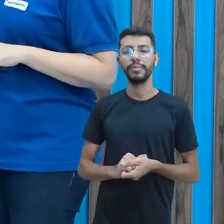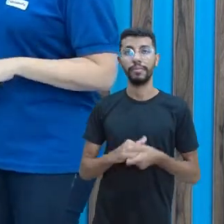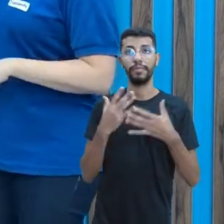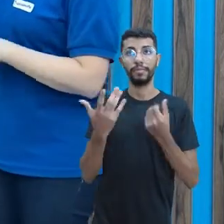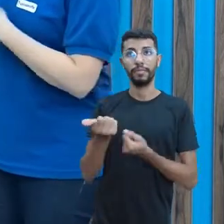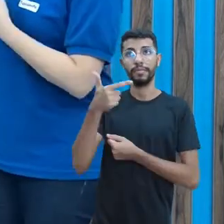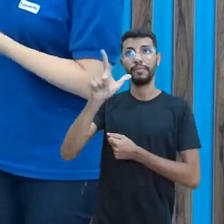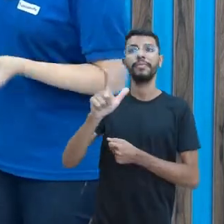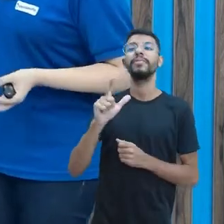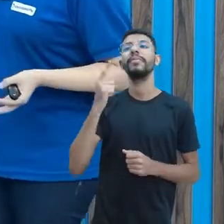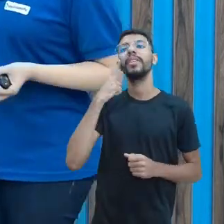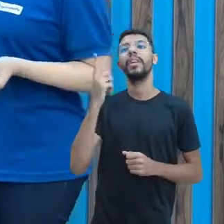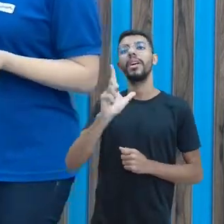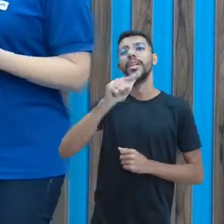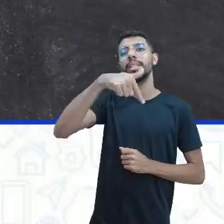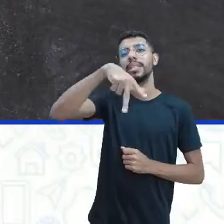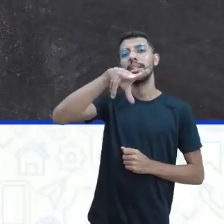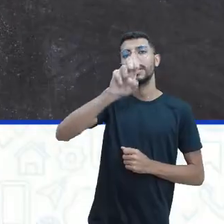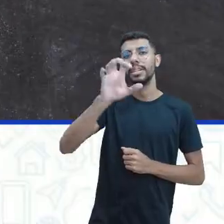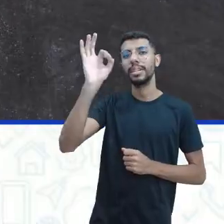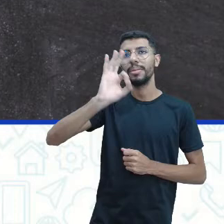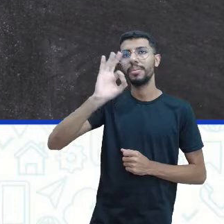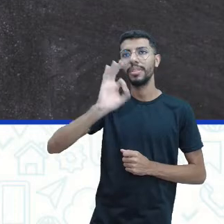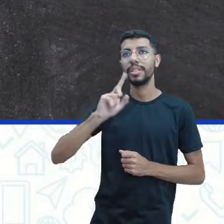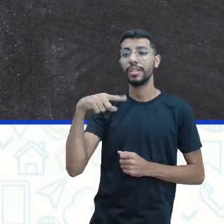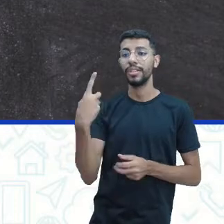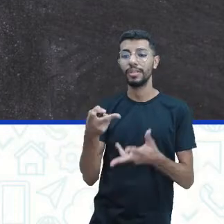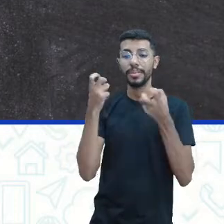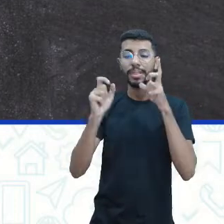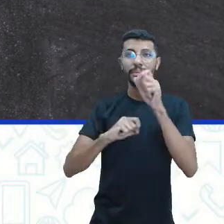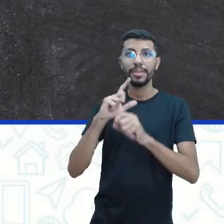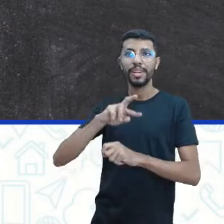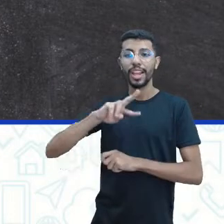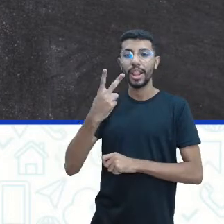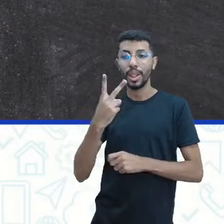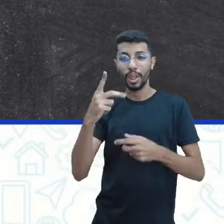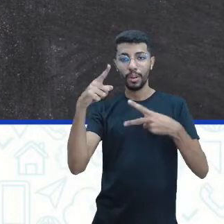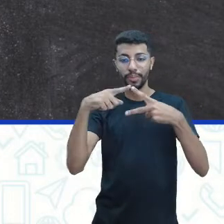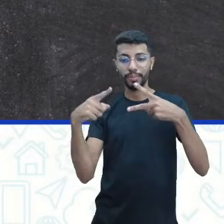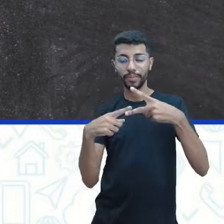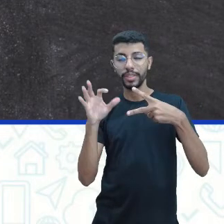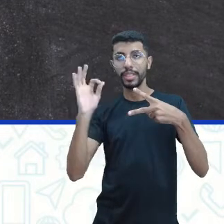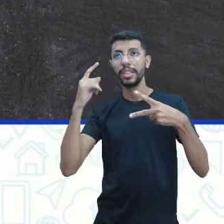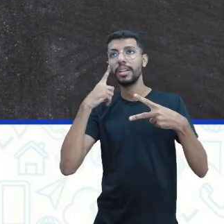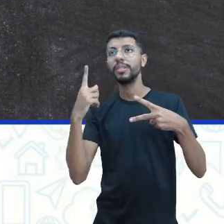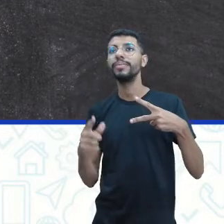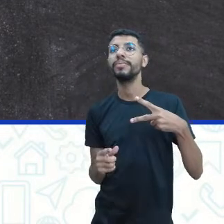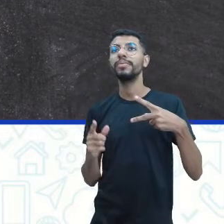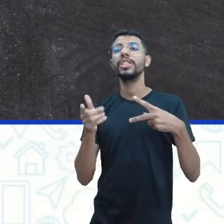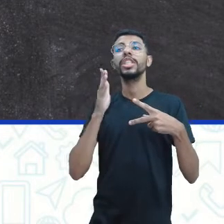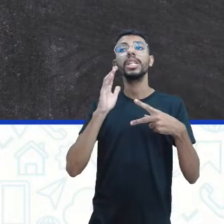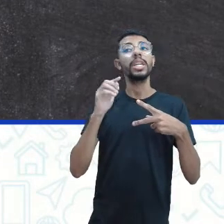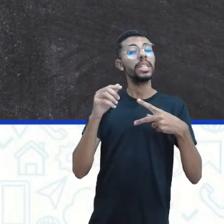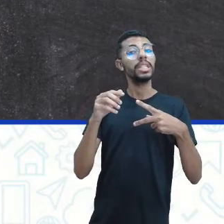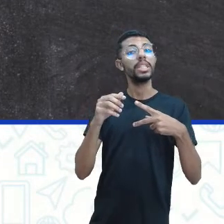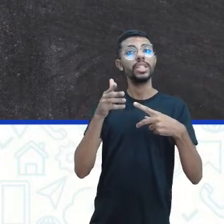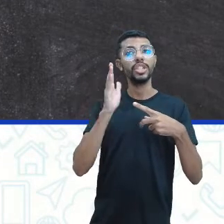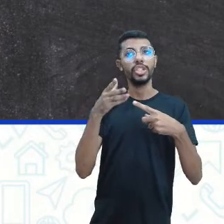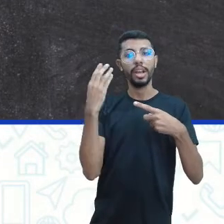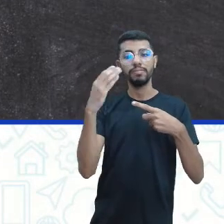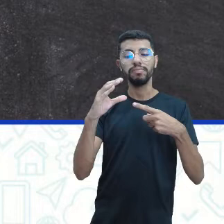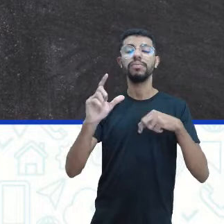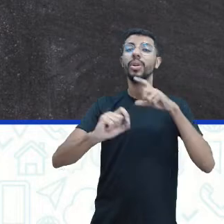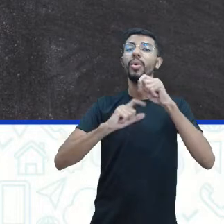ó. 75%, a gente percebeu duas maneiras, né? Aqui Tiago colocou, por exemplo, que a gente já tinha calculado